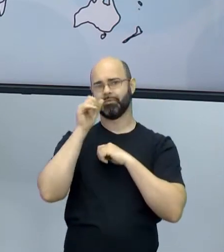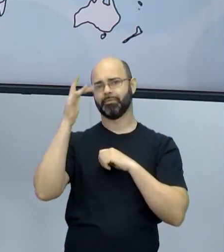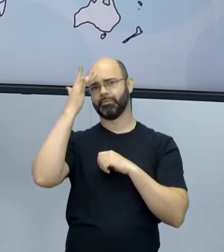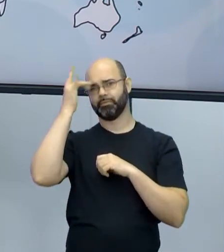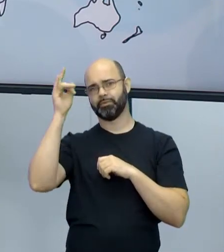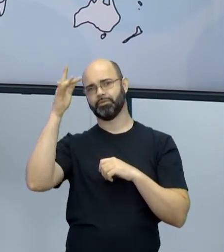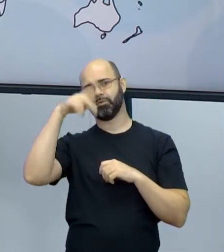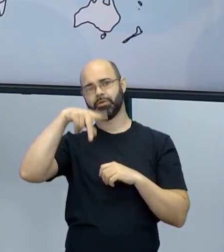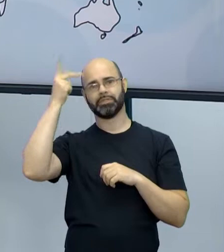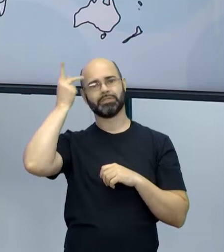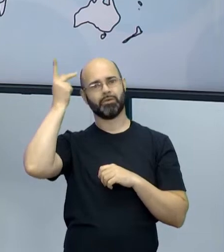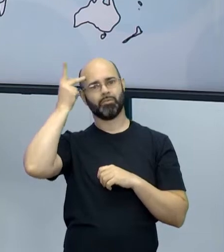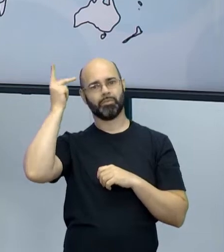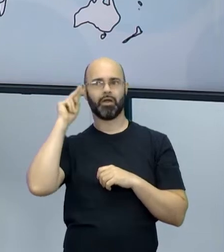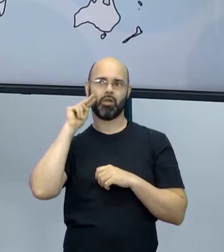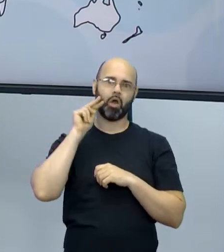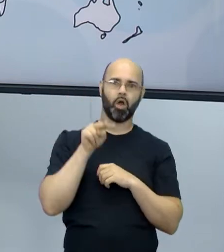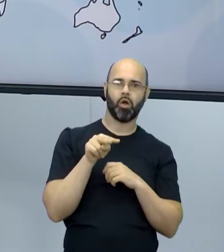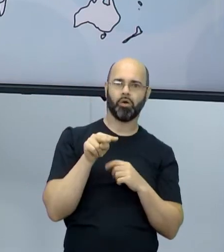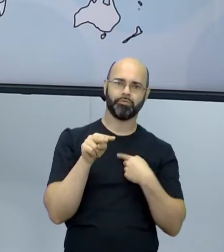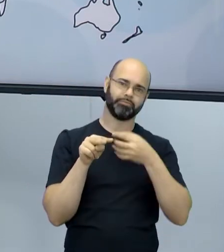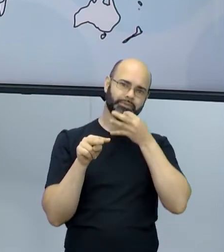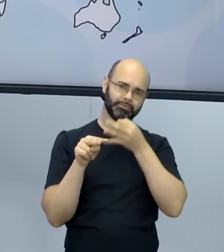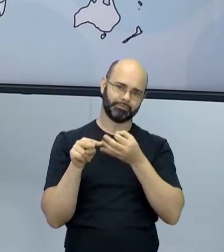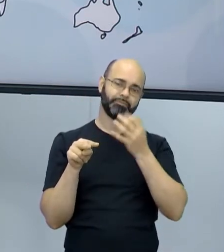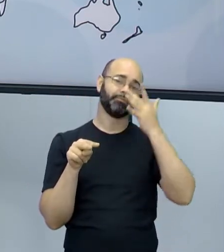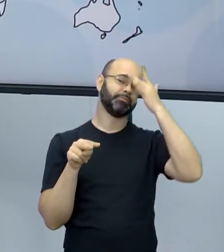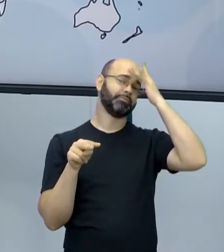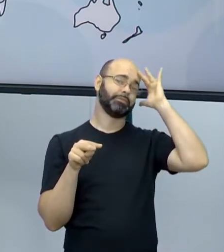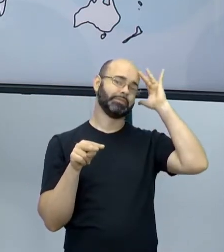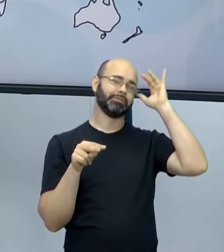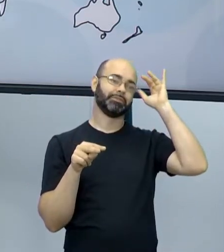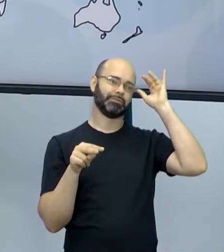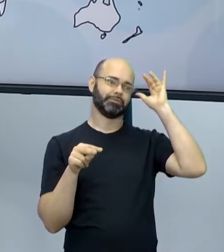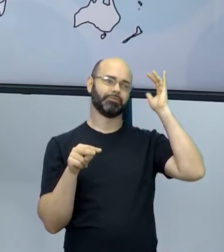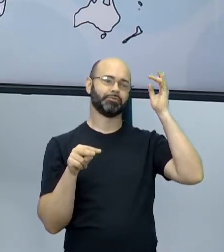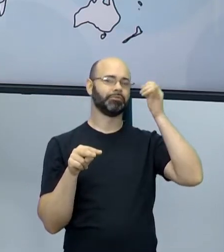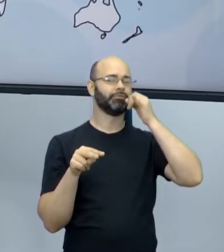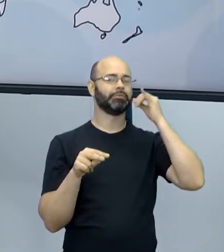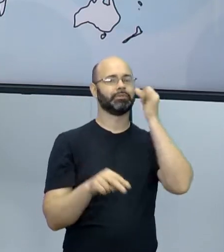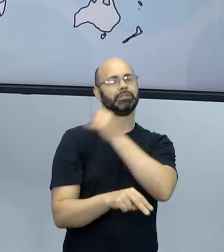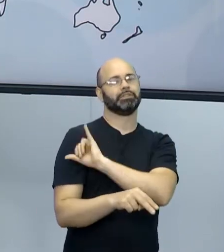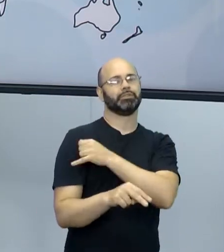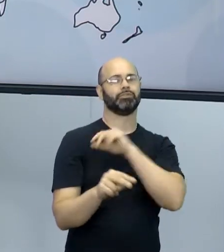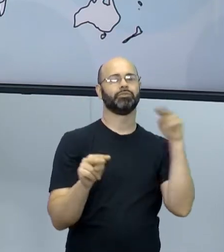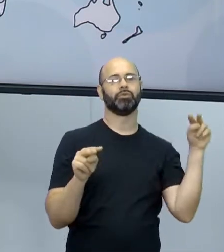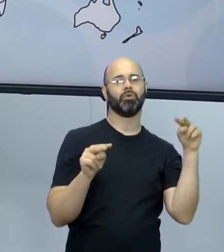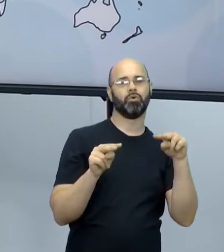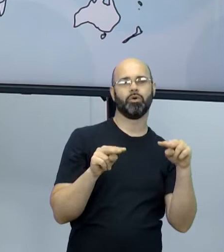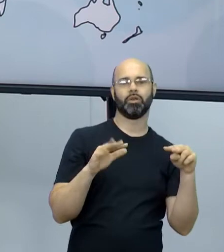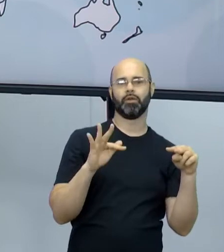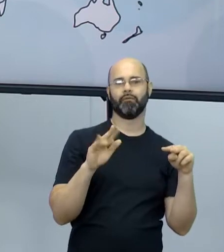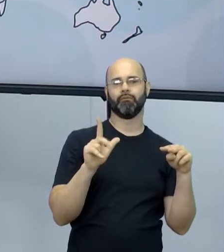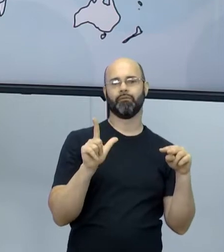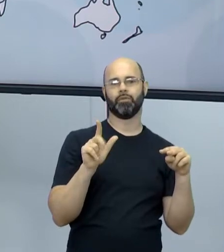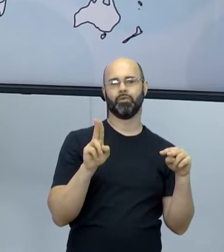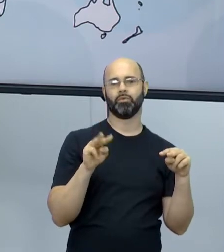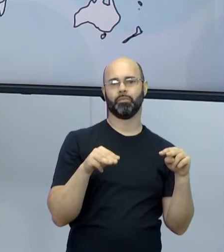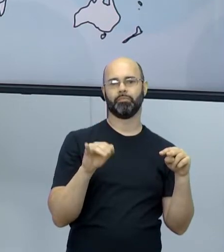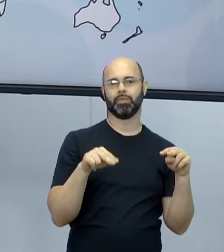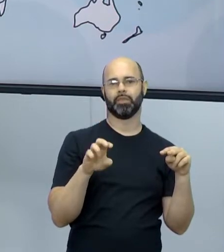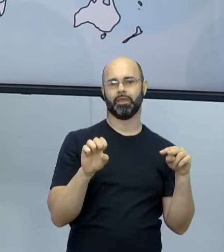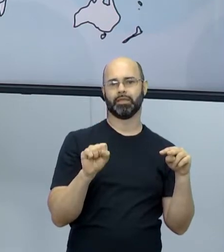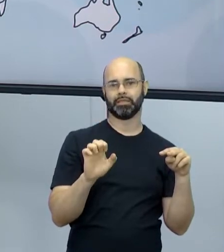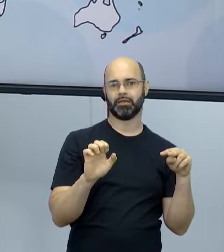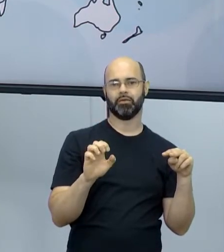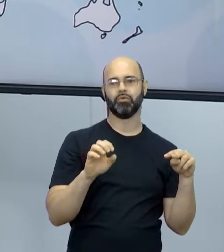ótica do paulista, outra coisa é o carnaval visto pela ótica do carioca, do fluminense, outra coisa é o carnaval